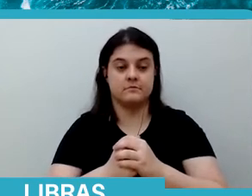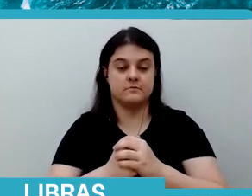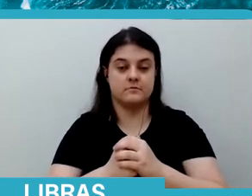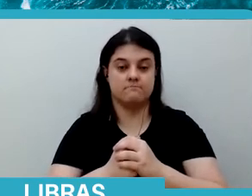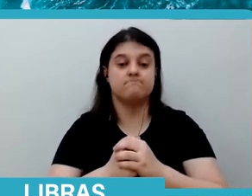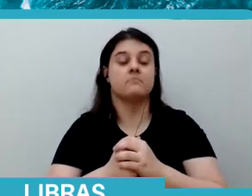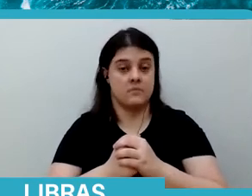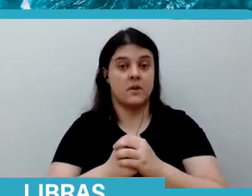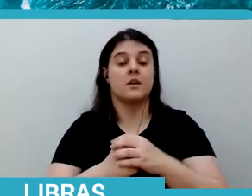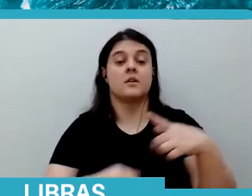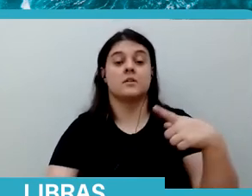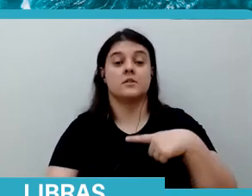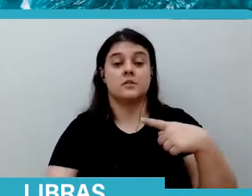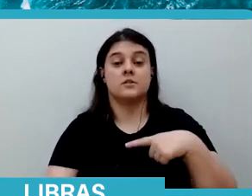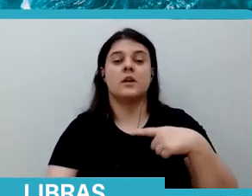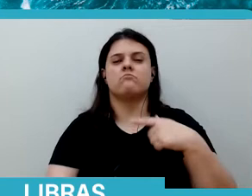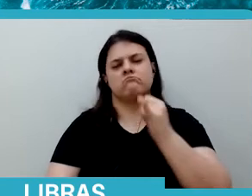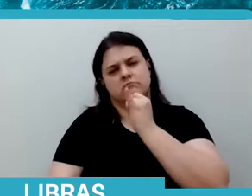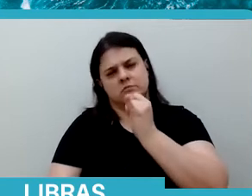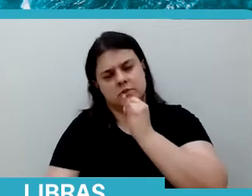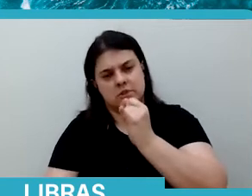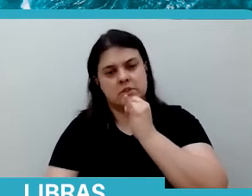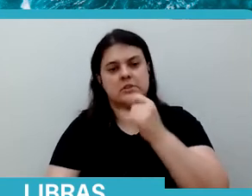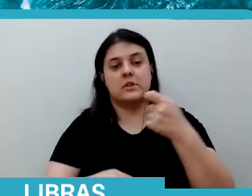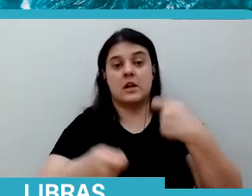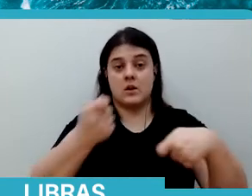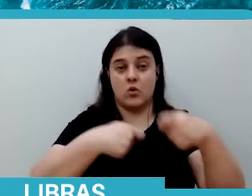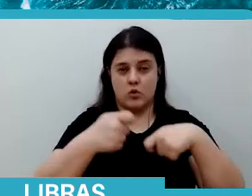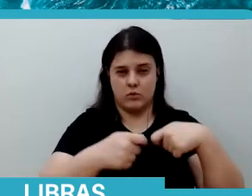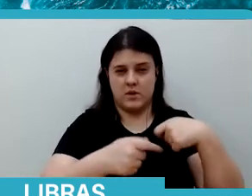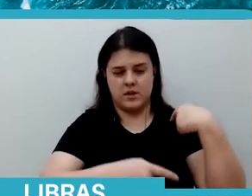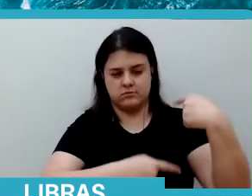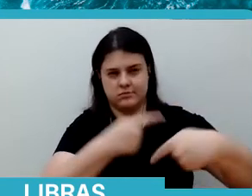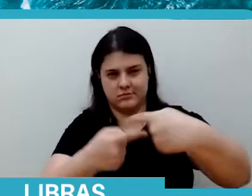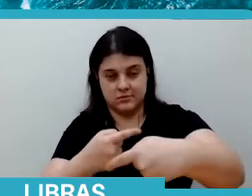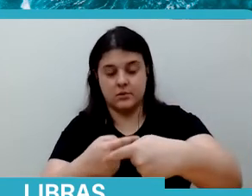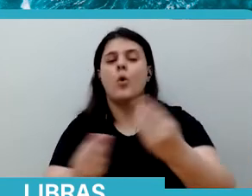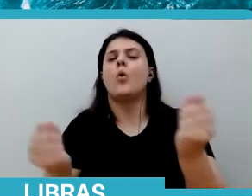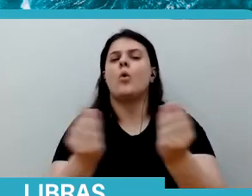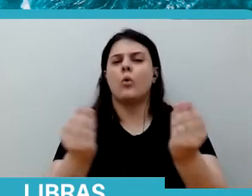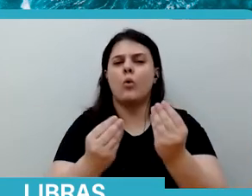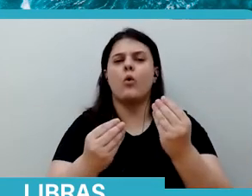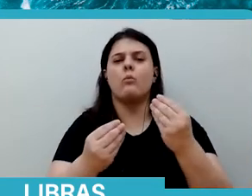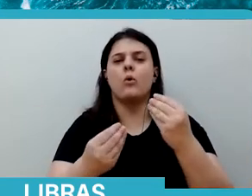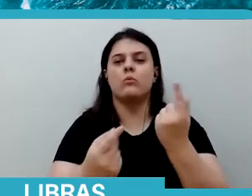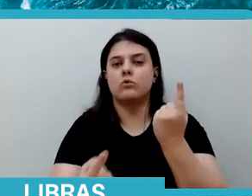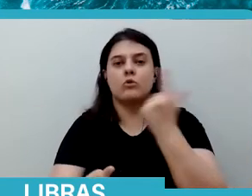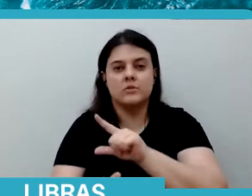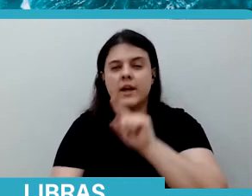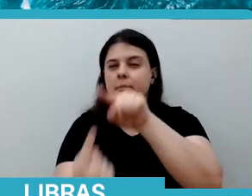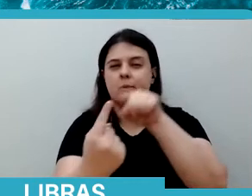a gente alguns exemplos aqui de Economia circular tá como a gente materializa nossos impactos